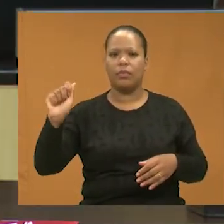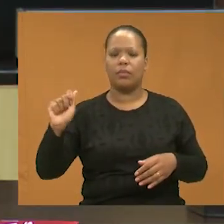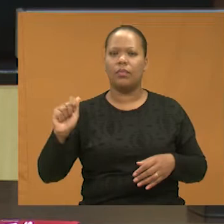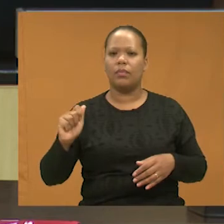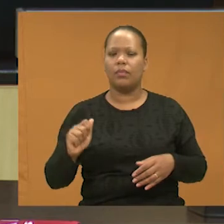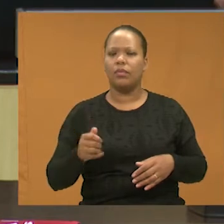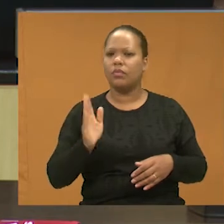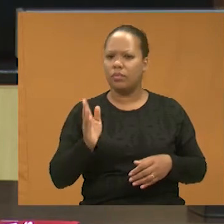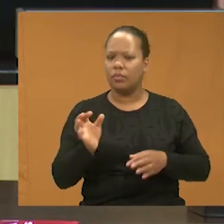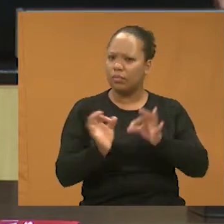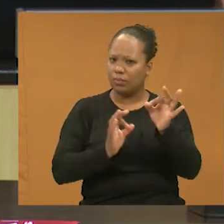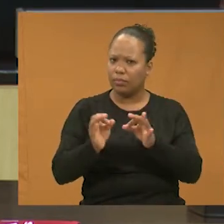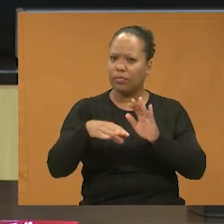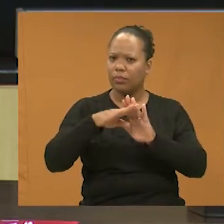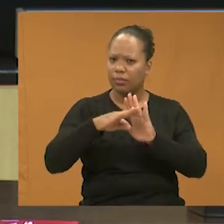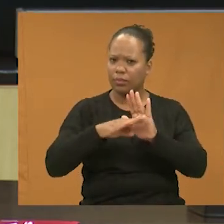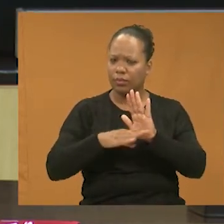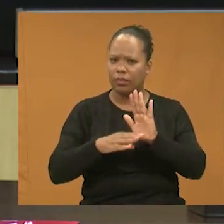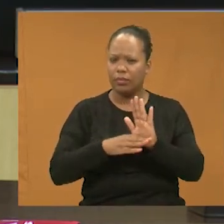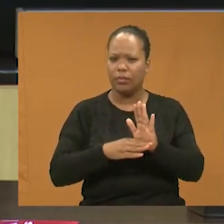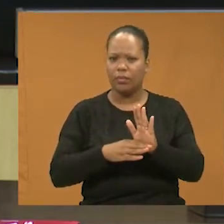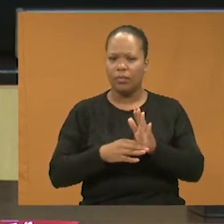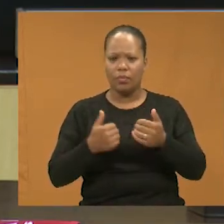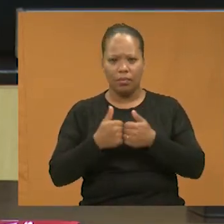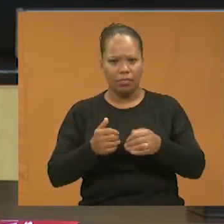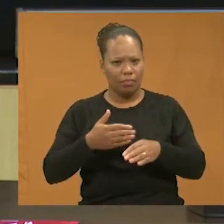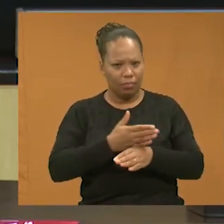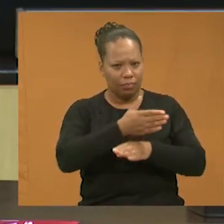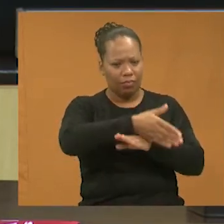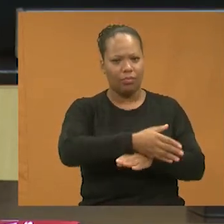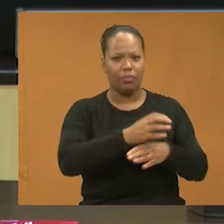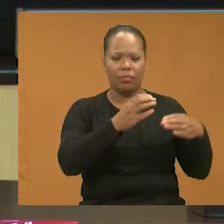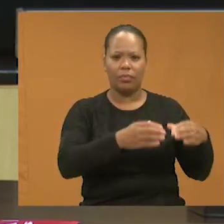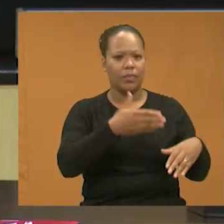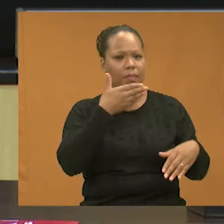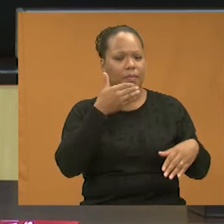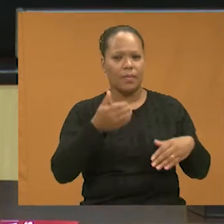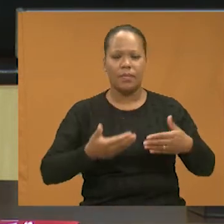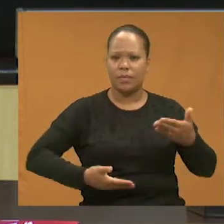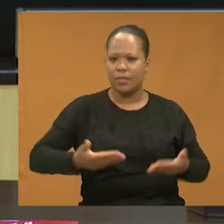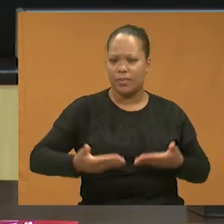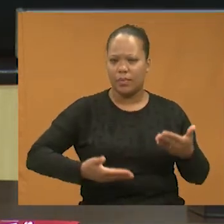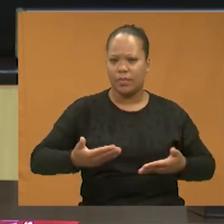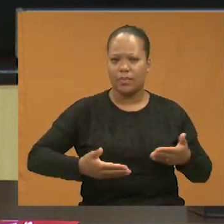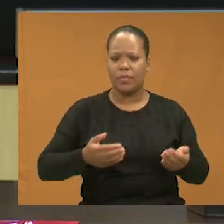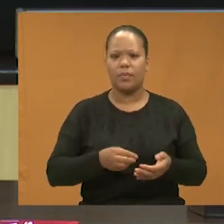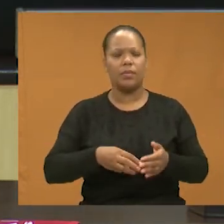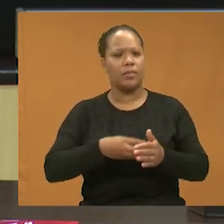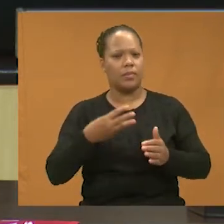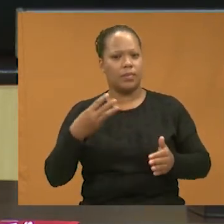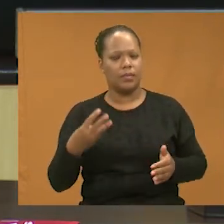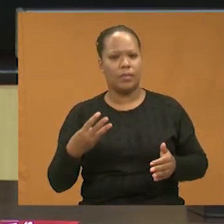itinerário específico para atender a demanda do bairro, oferecendo assim uma melhor prestação de serviço à população?